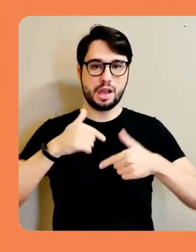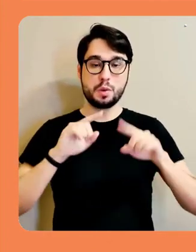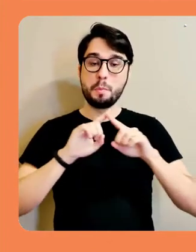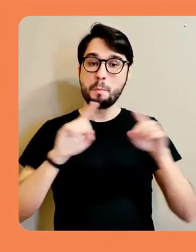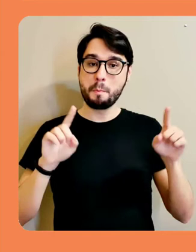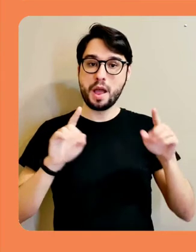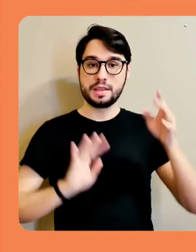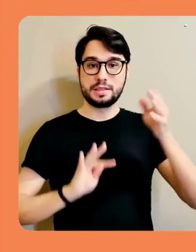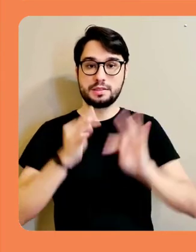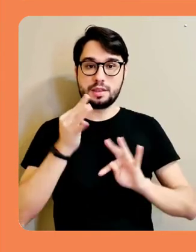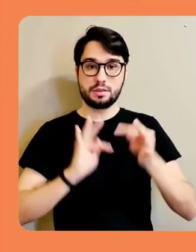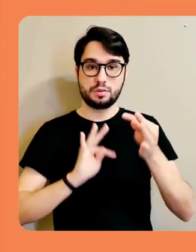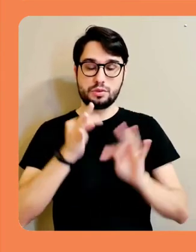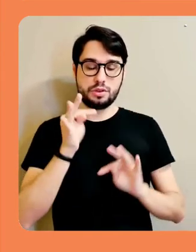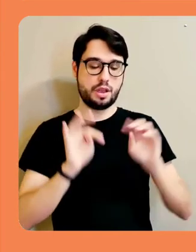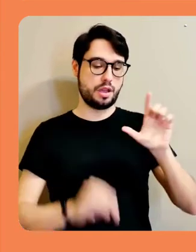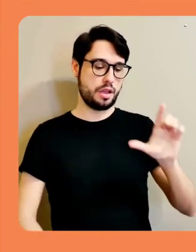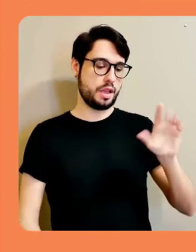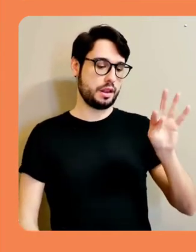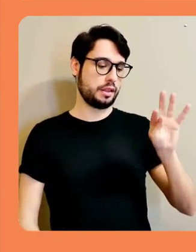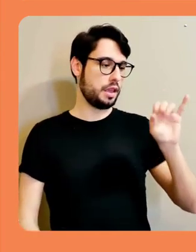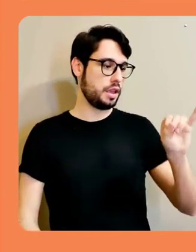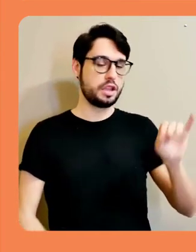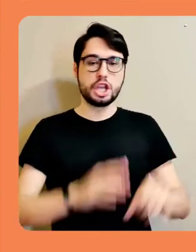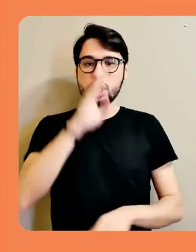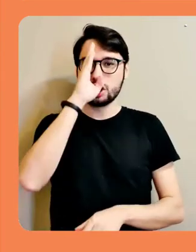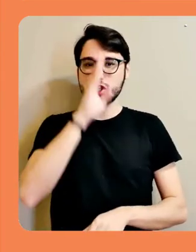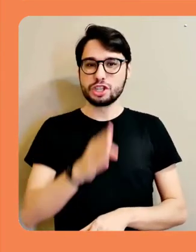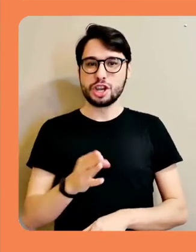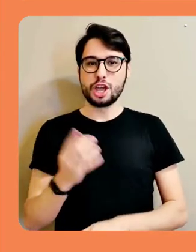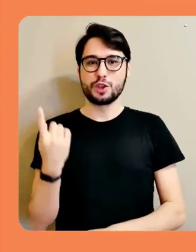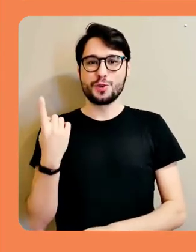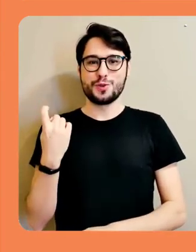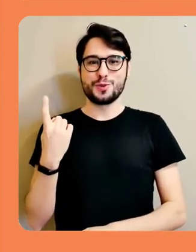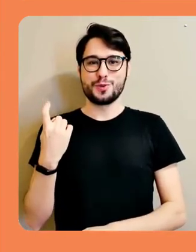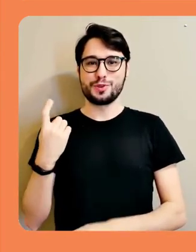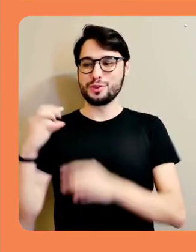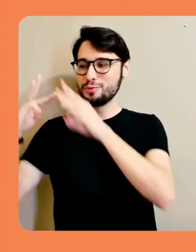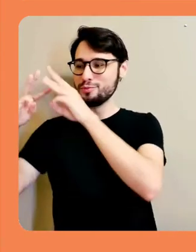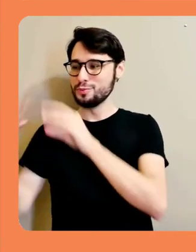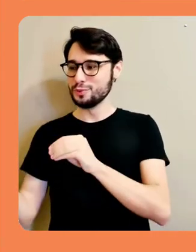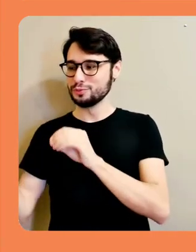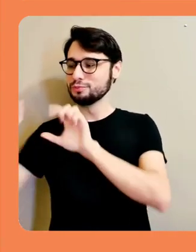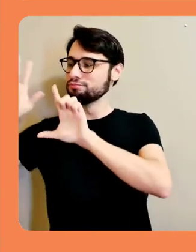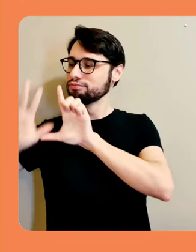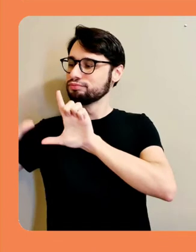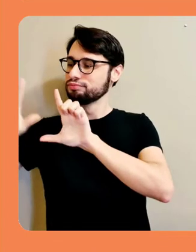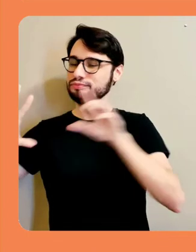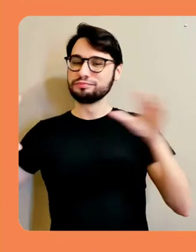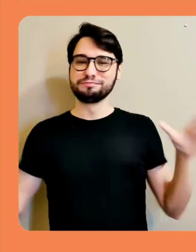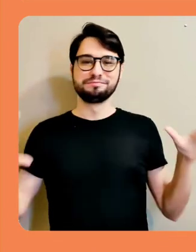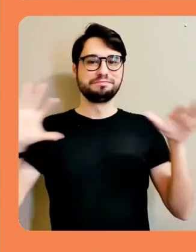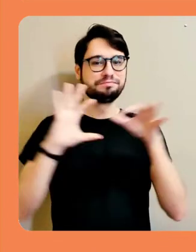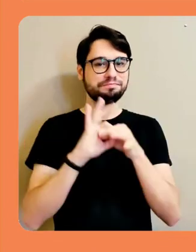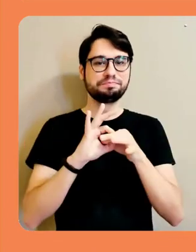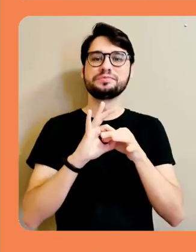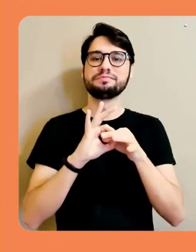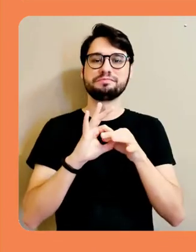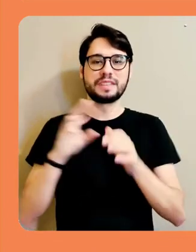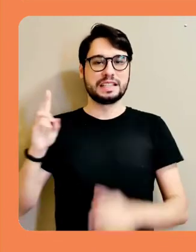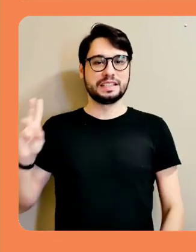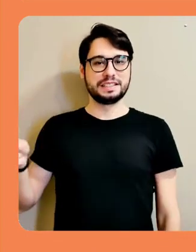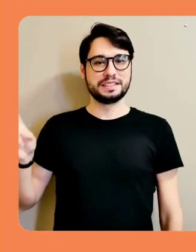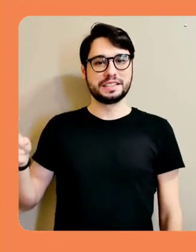as notas na sua plataforma com essa integração ele que aí você não precisa fazer isso se logar em mais de uma plataforma